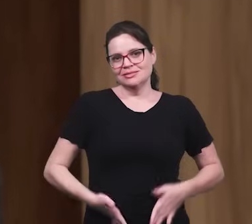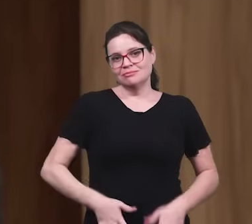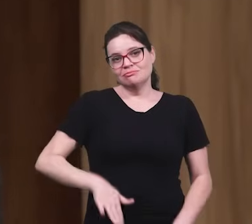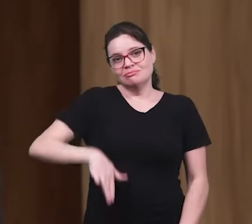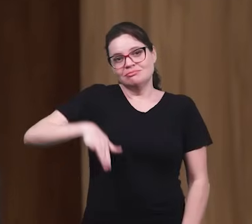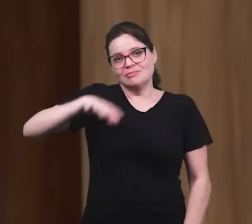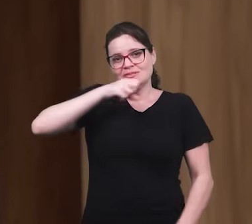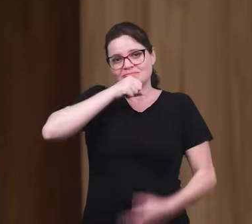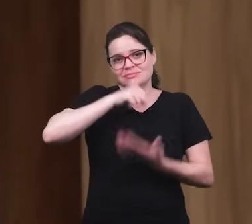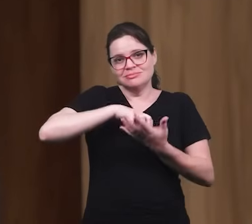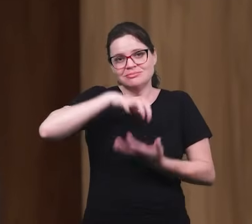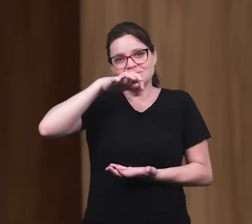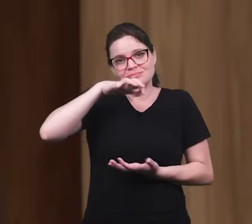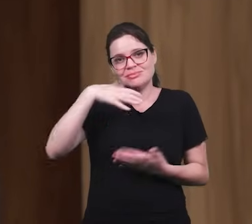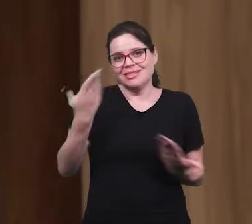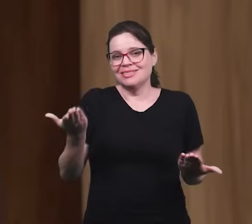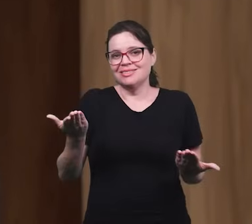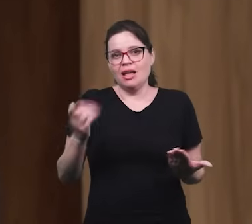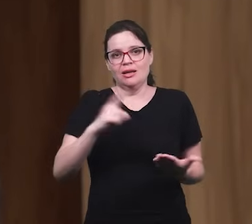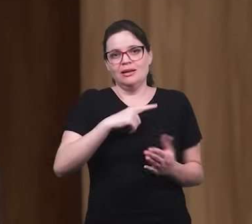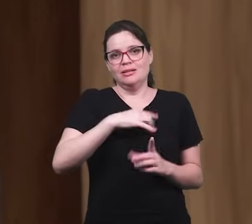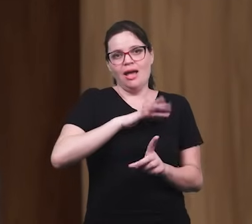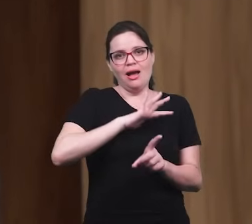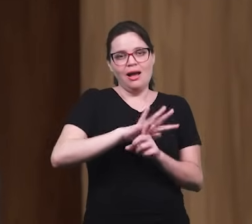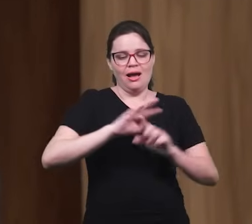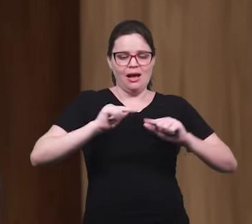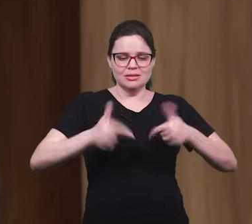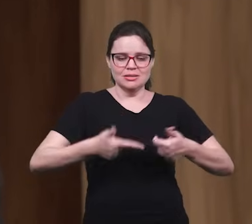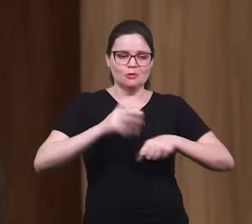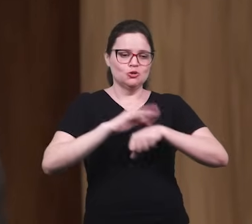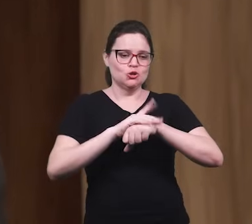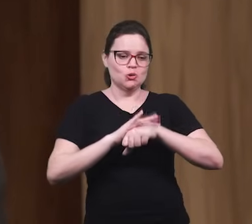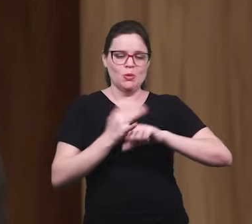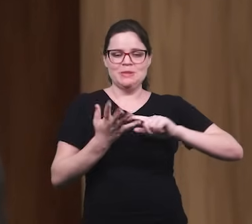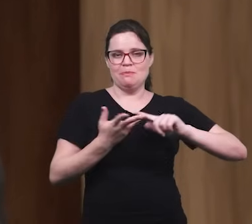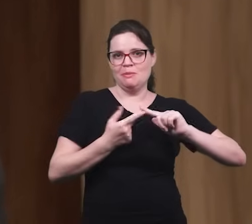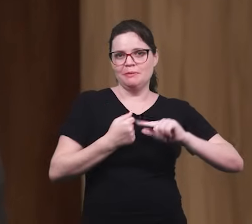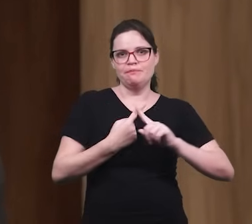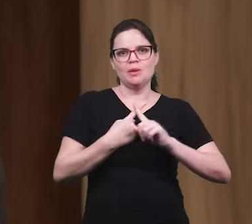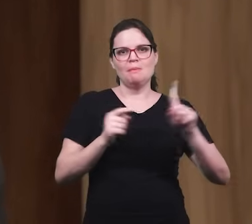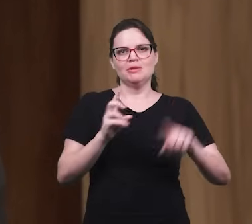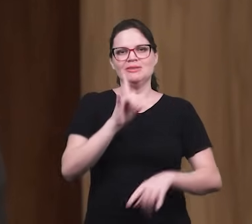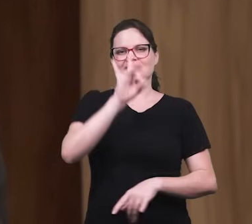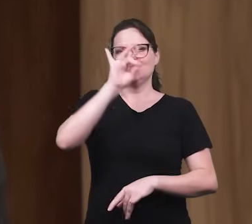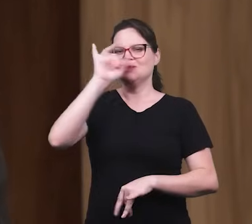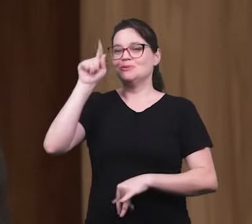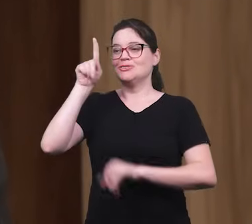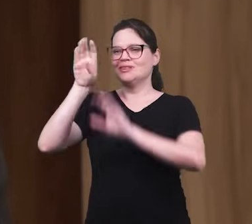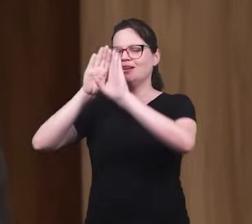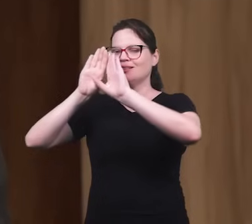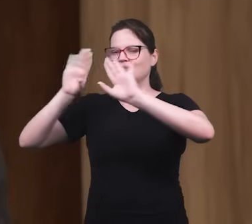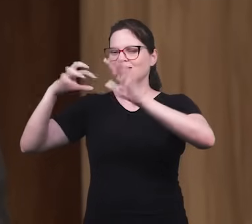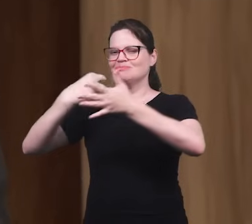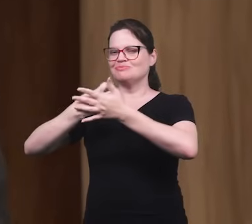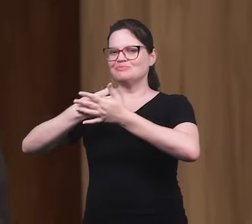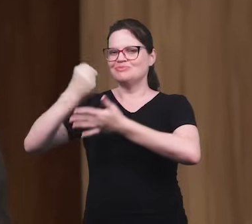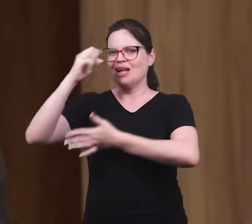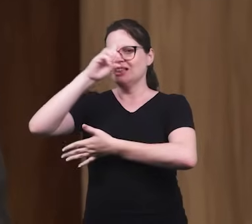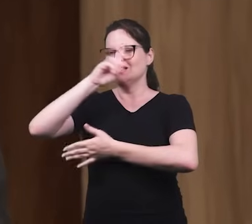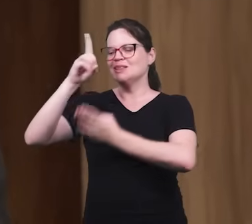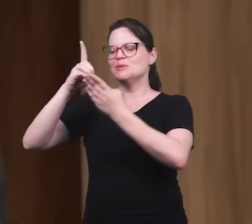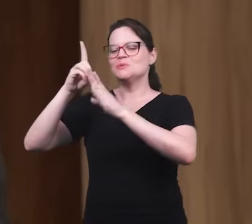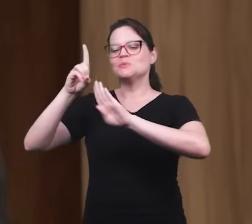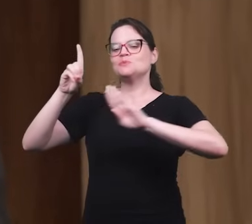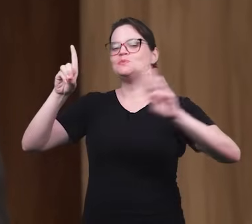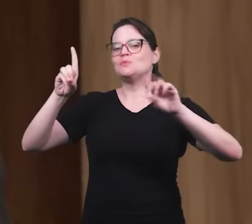que é susceptível à ação de enfermidades, mas naquele grande dia, a promessa de Deus é para que